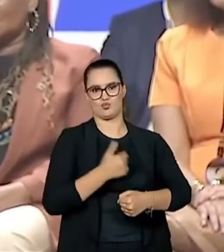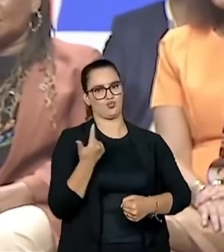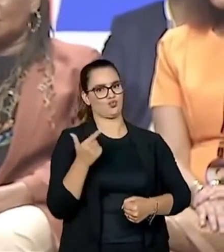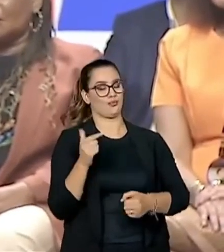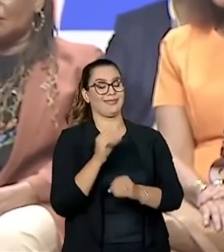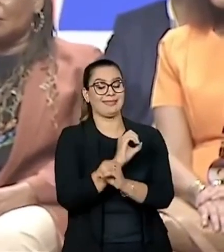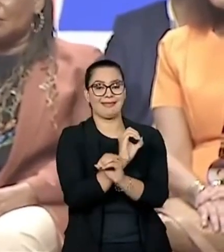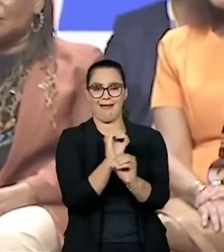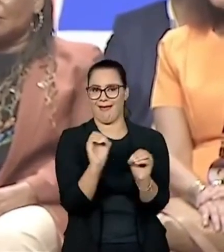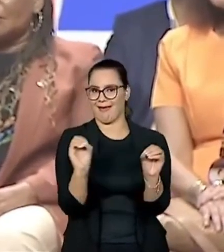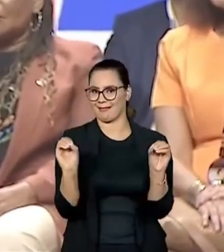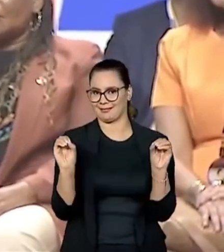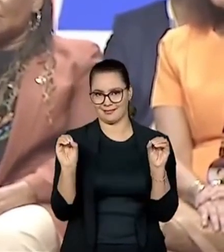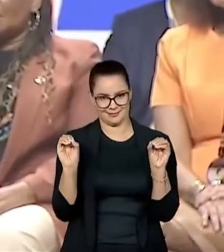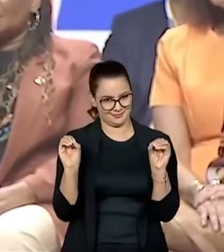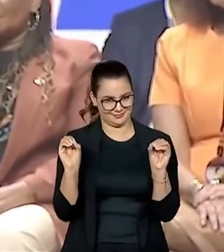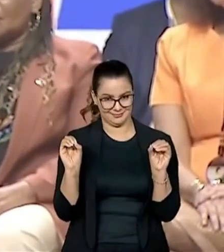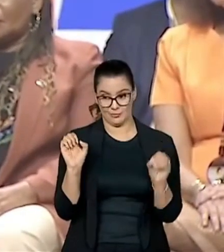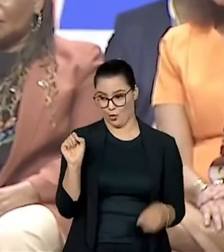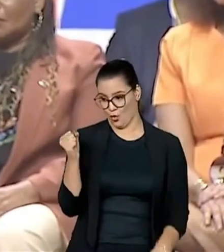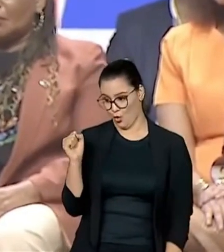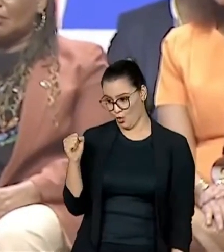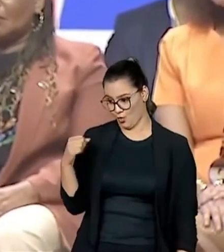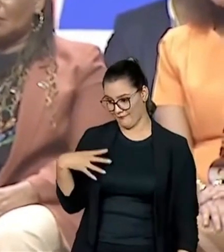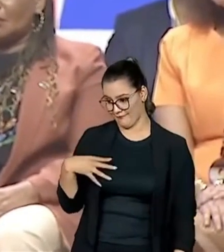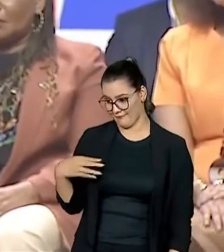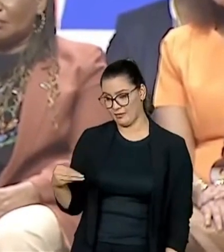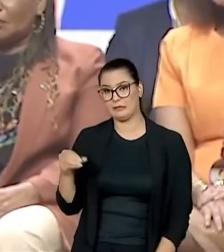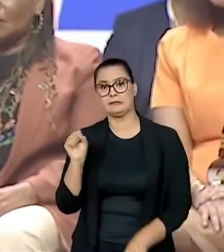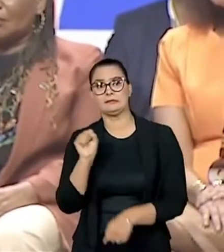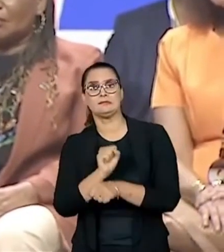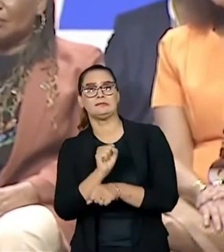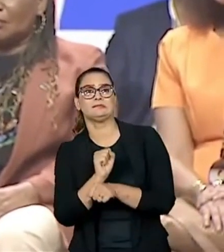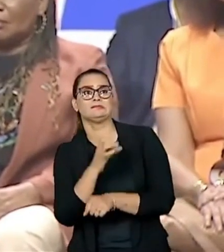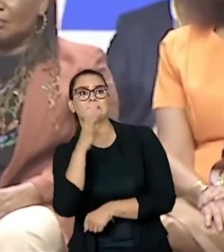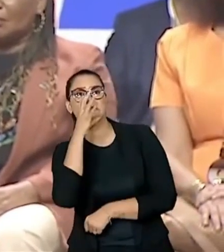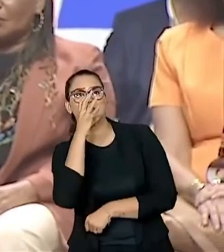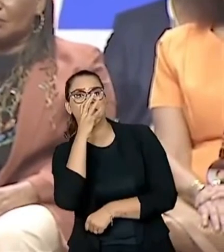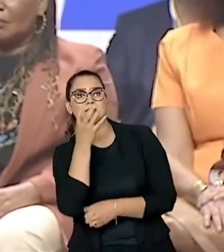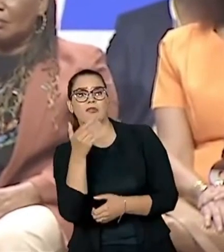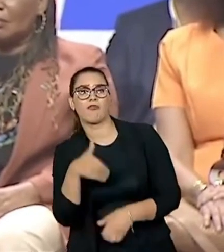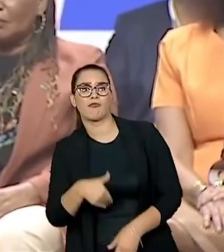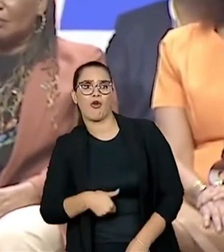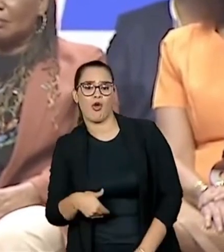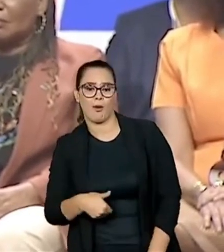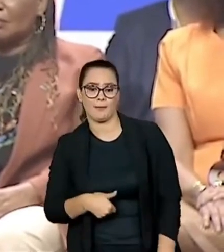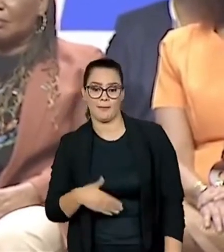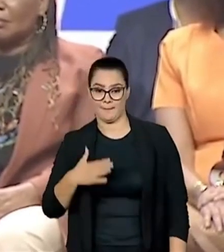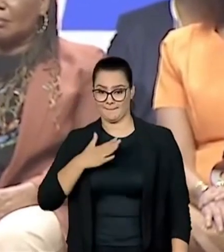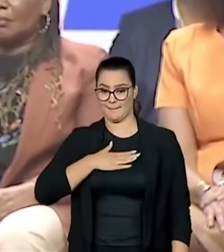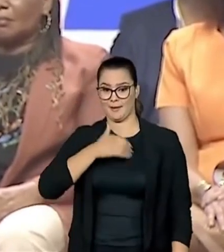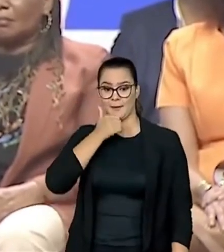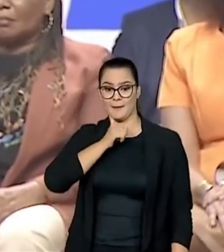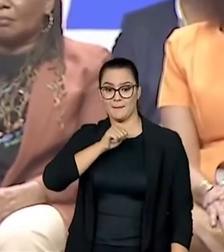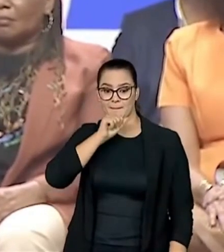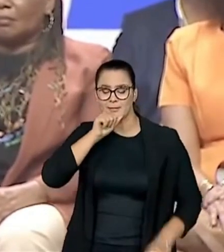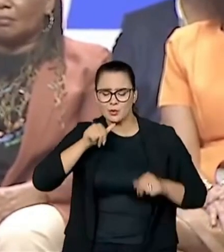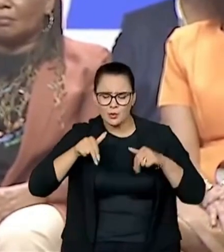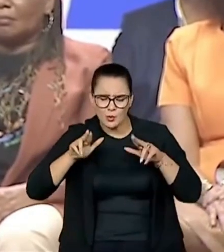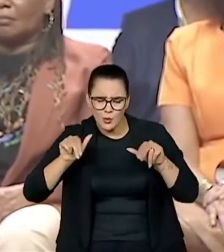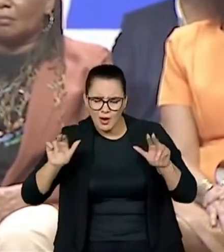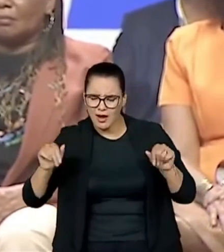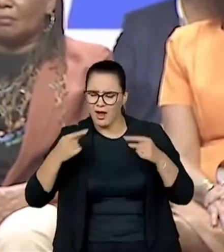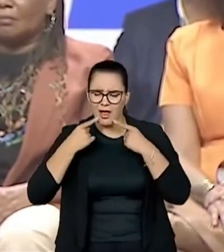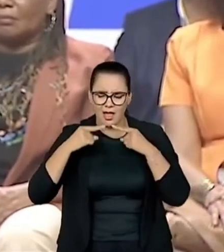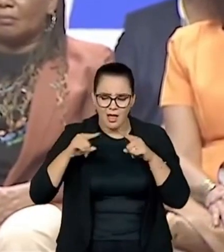comida. E os 8 filhos esperando ver se tinha alguma coisa. E a minha mãe nunca reclamava. Ela